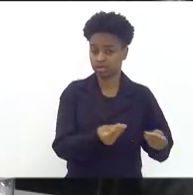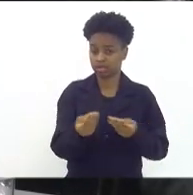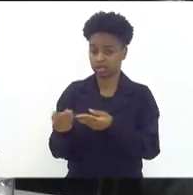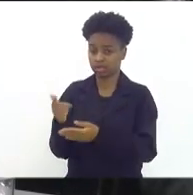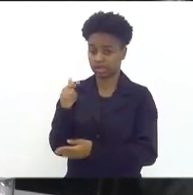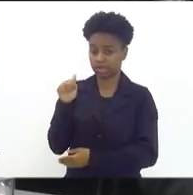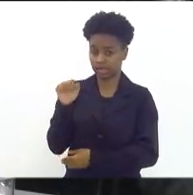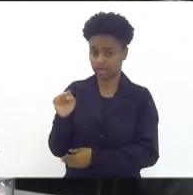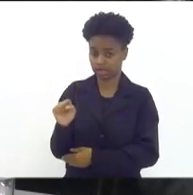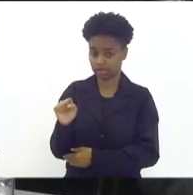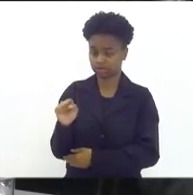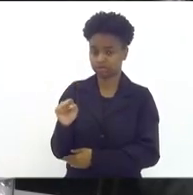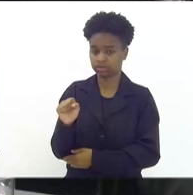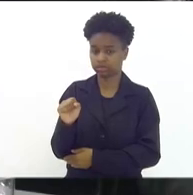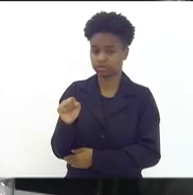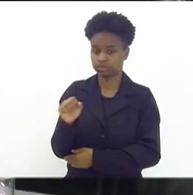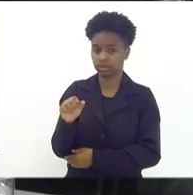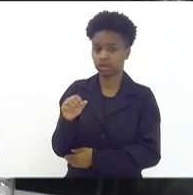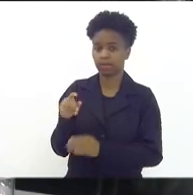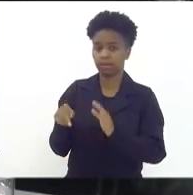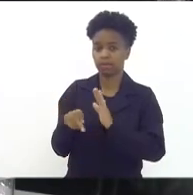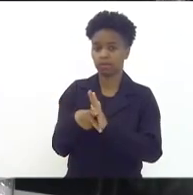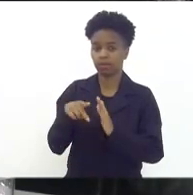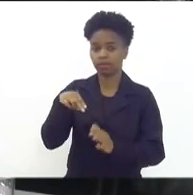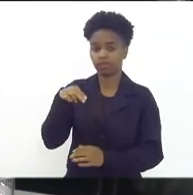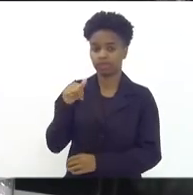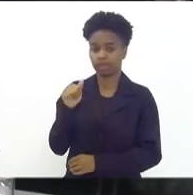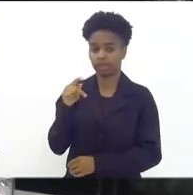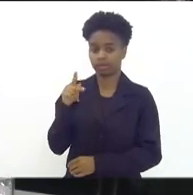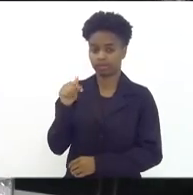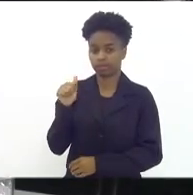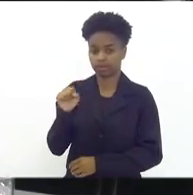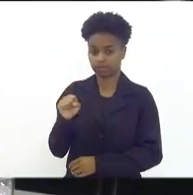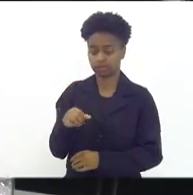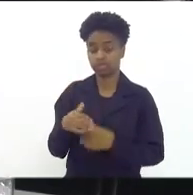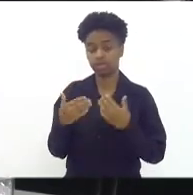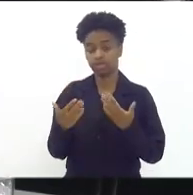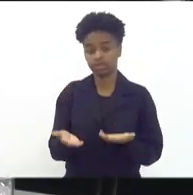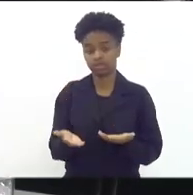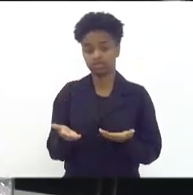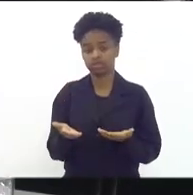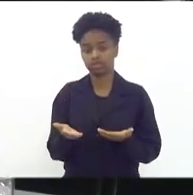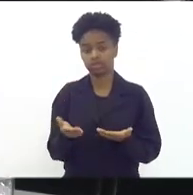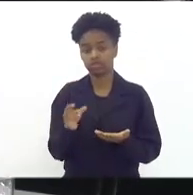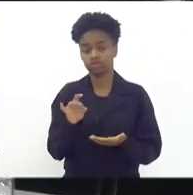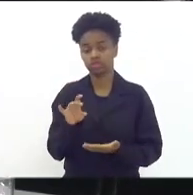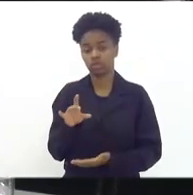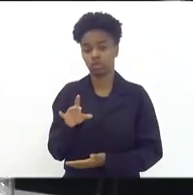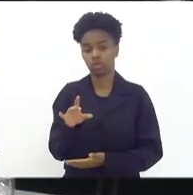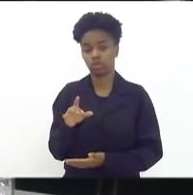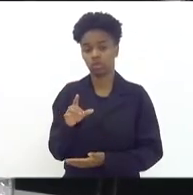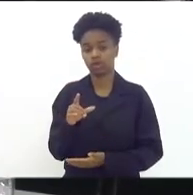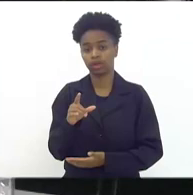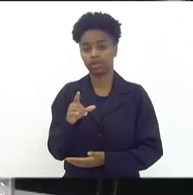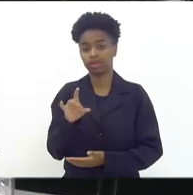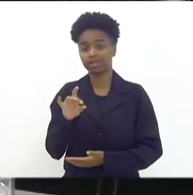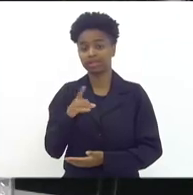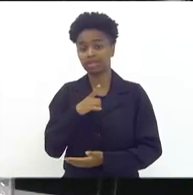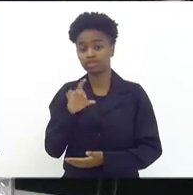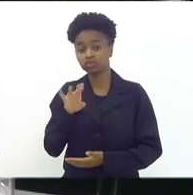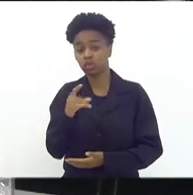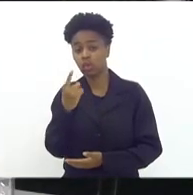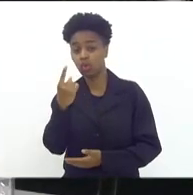na base de compressão da naturge e só existe uma empresa